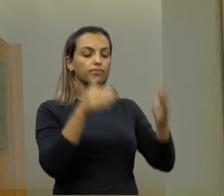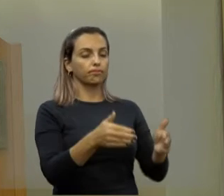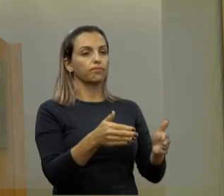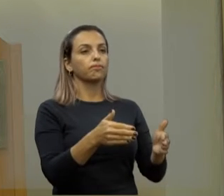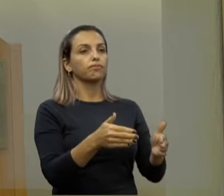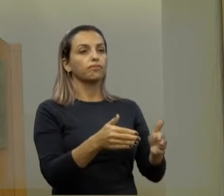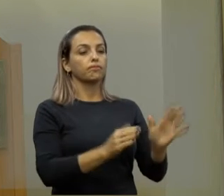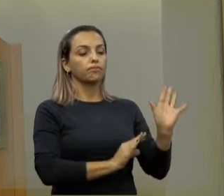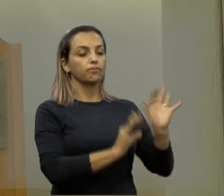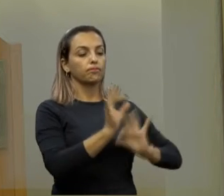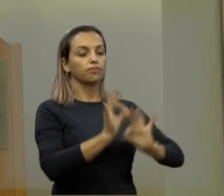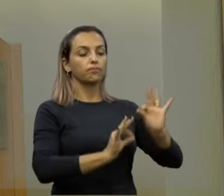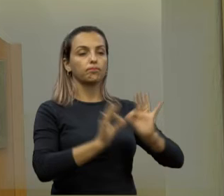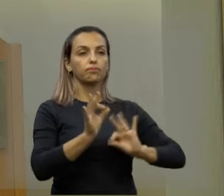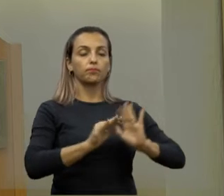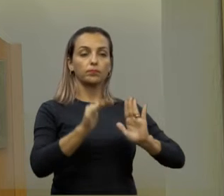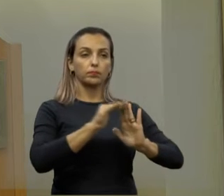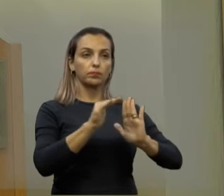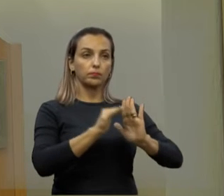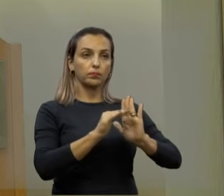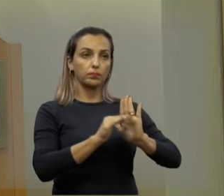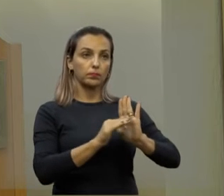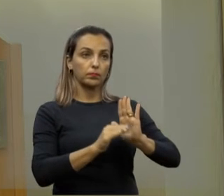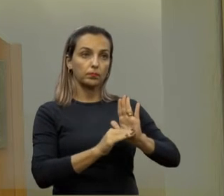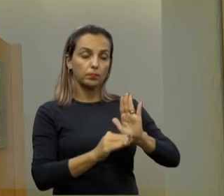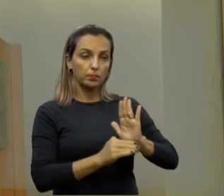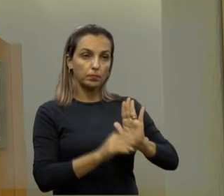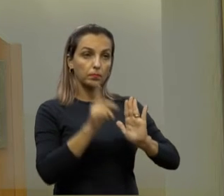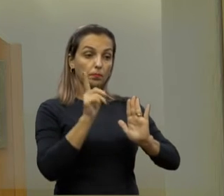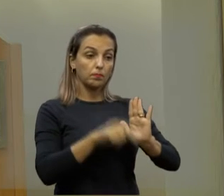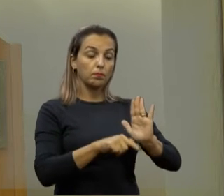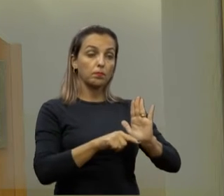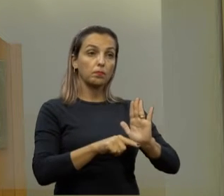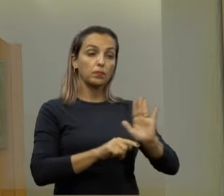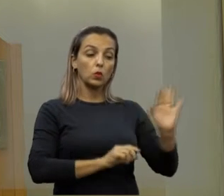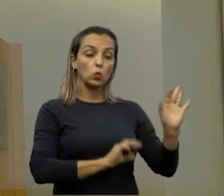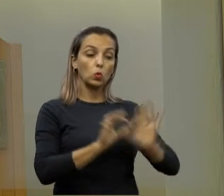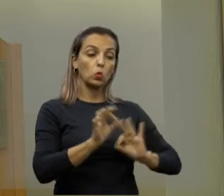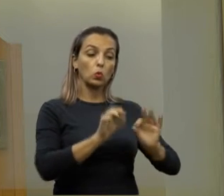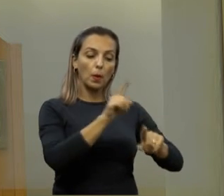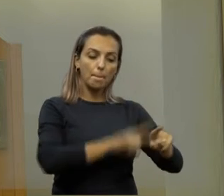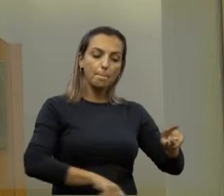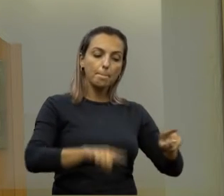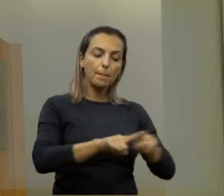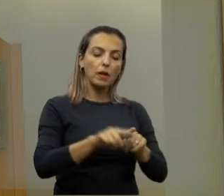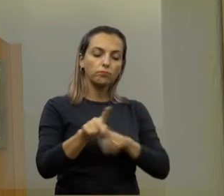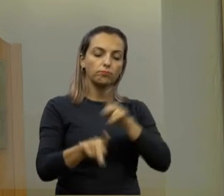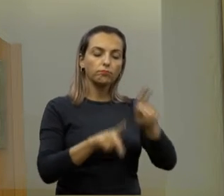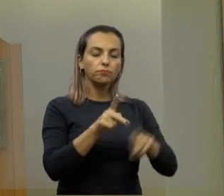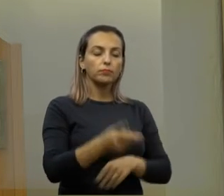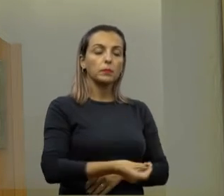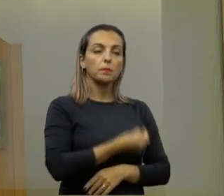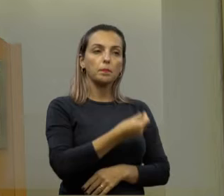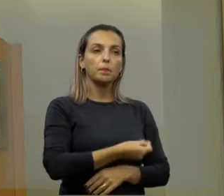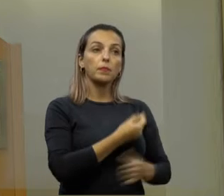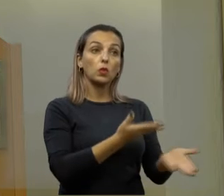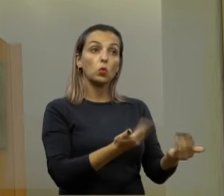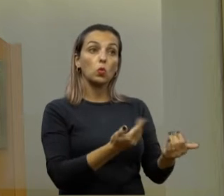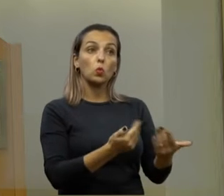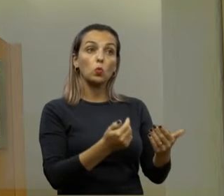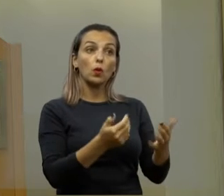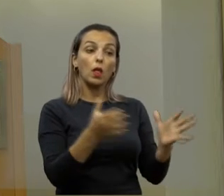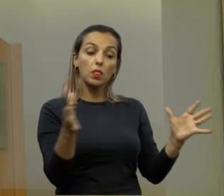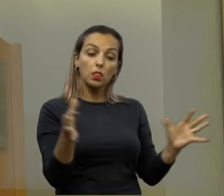construção deste plano referendado e construído de maneira participativa por todos os jovens